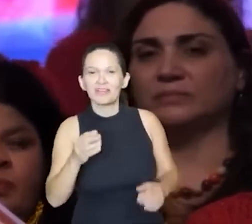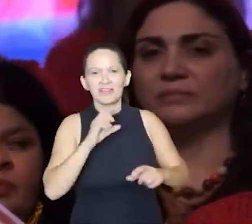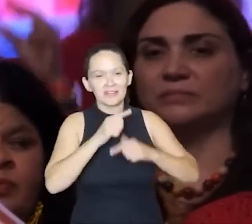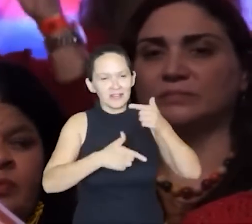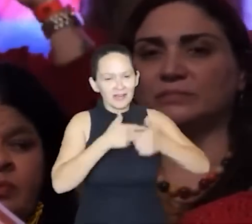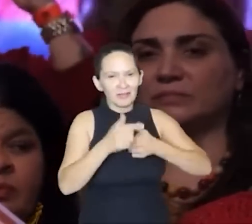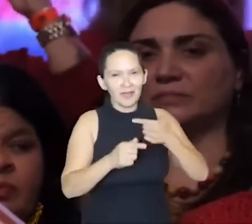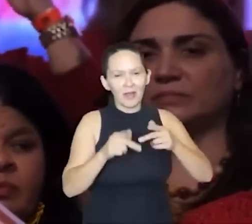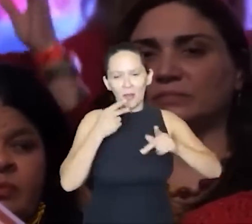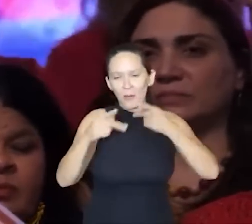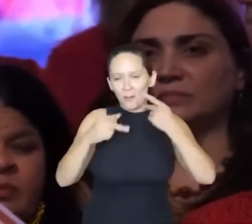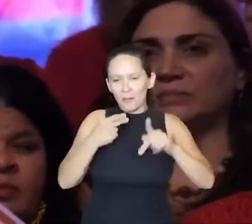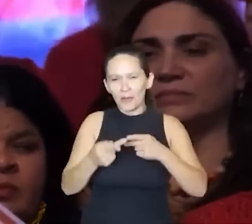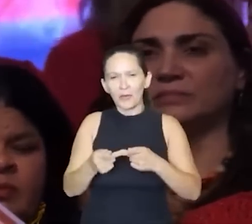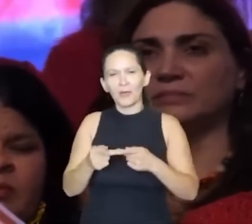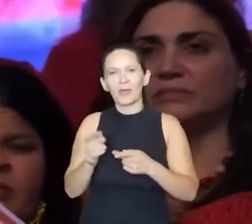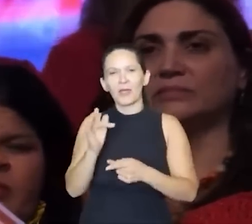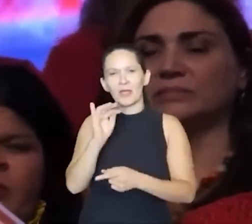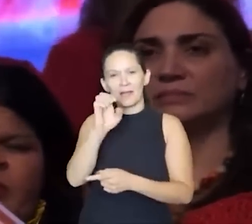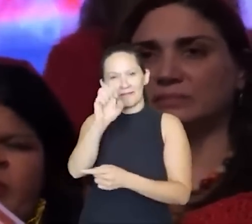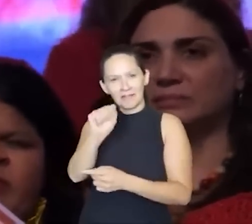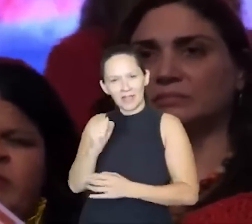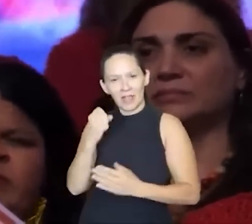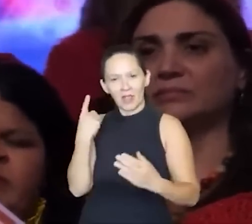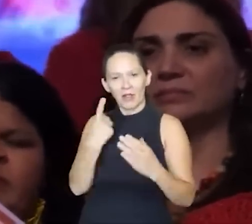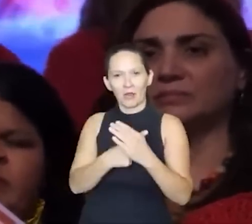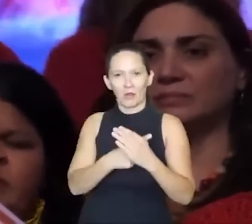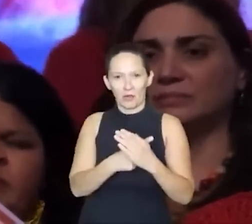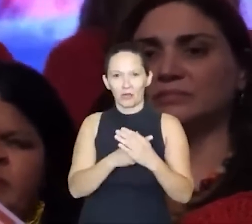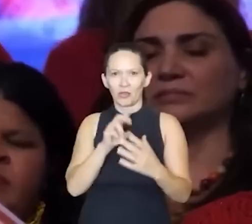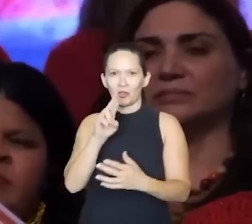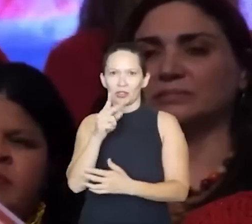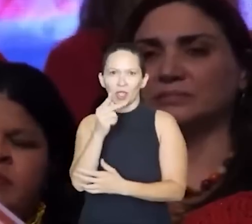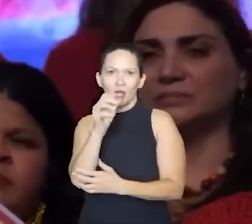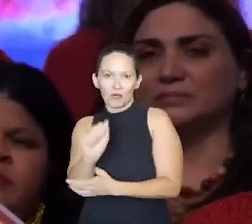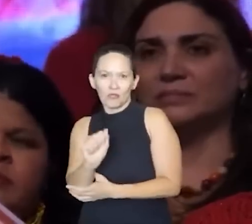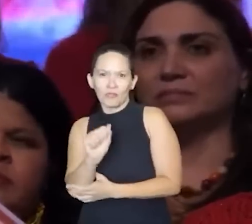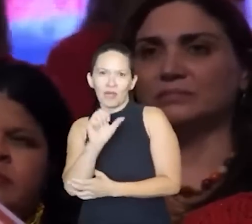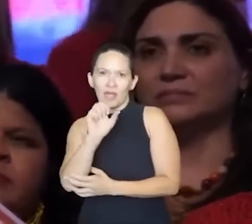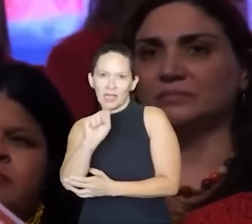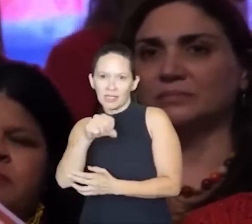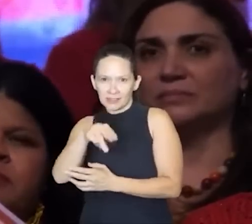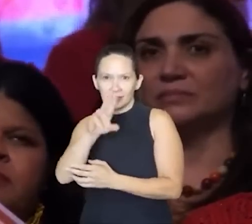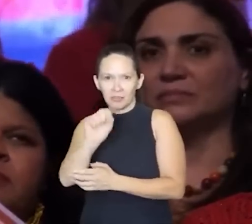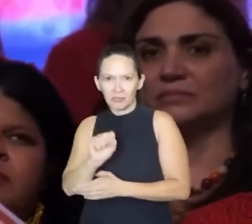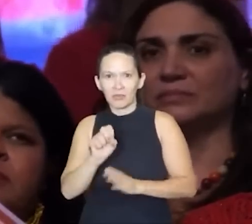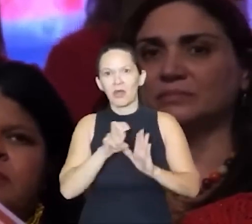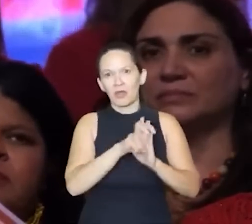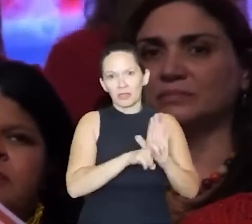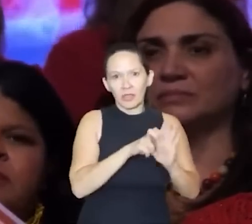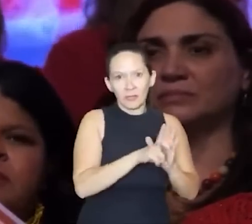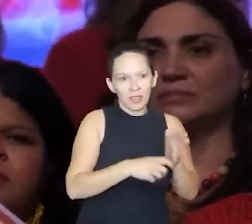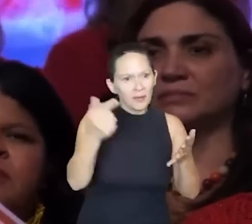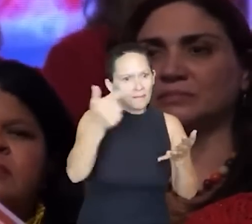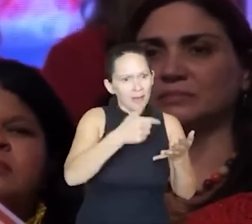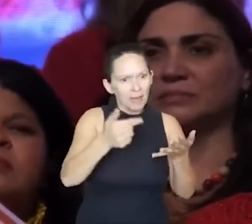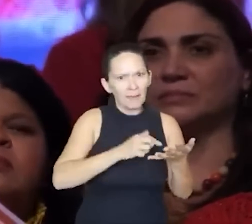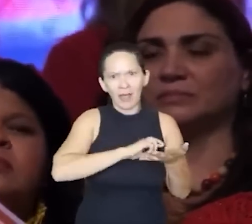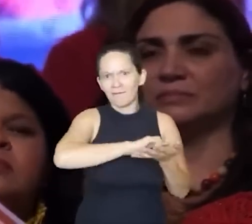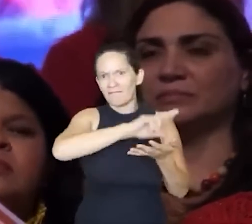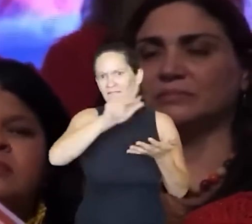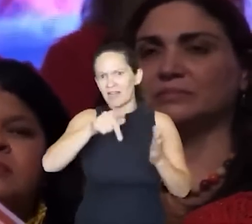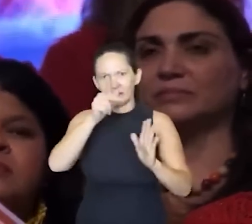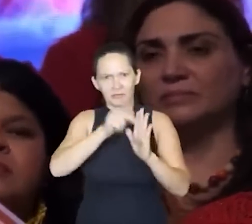Reúne, Novo FIES, Lei de Cotas, UPAs, SAMU, Lei Maria da Penha, enfim, tantos projetos e programas.